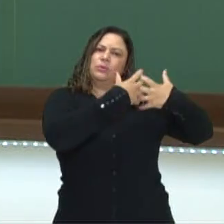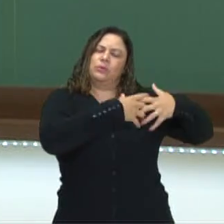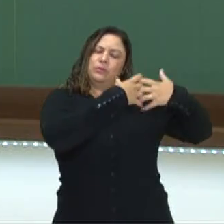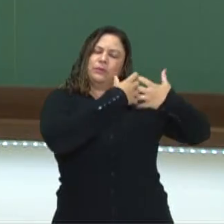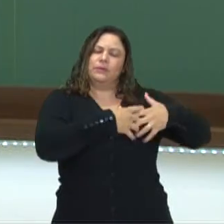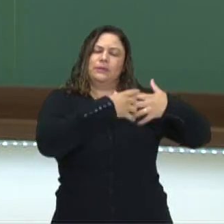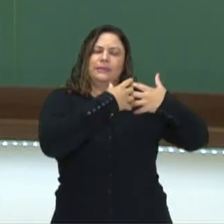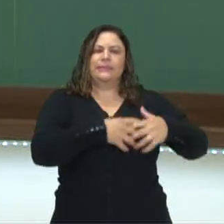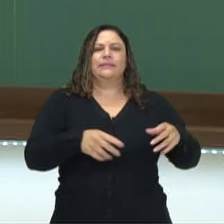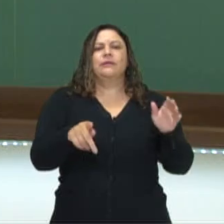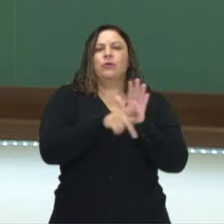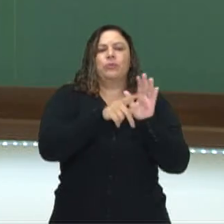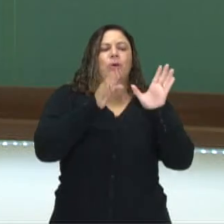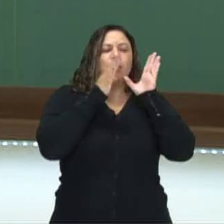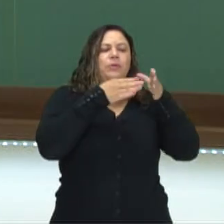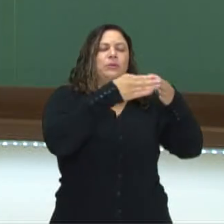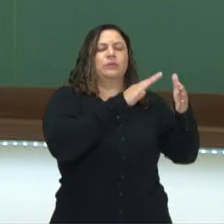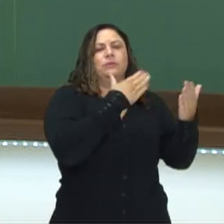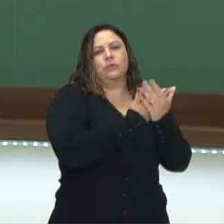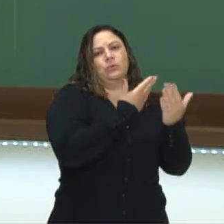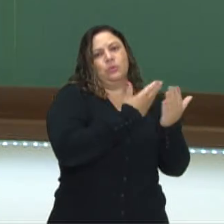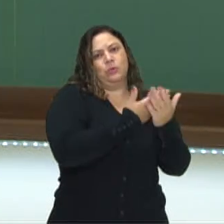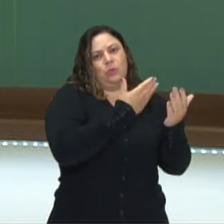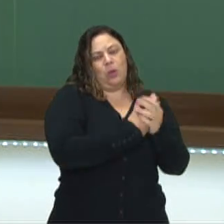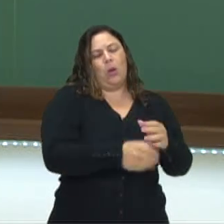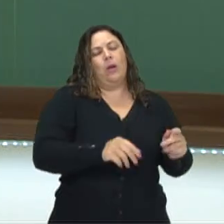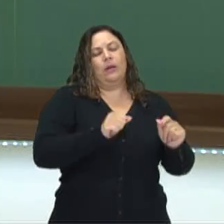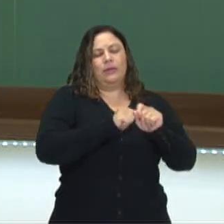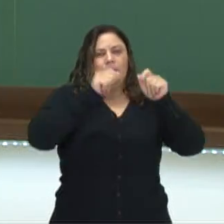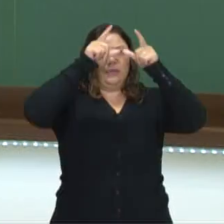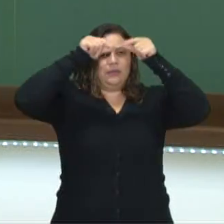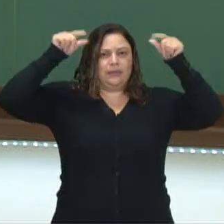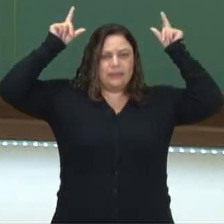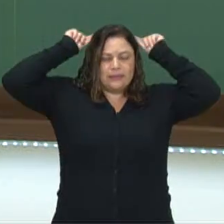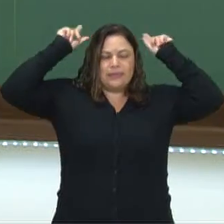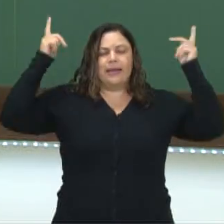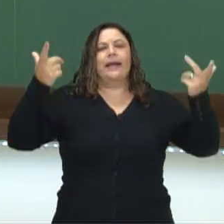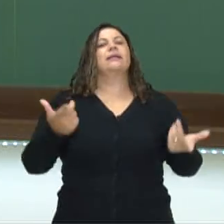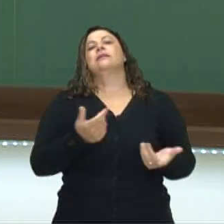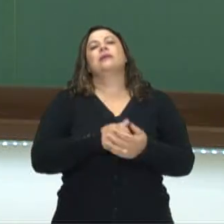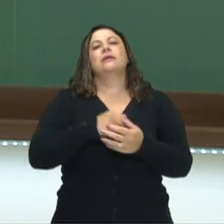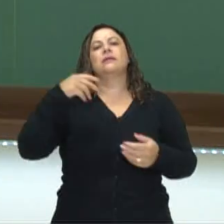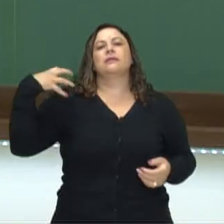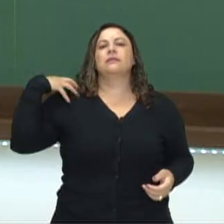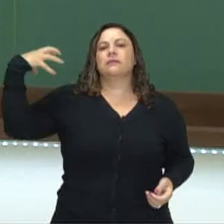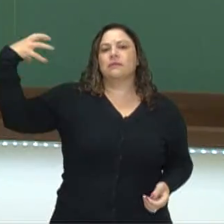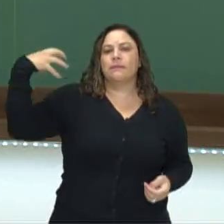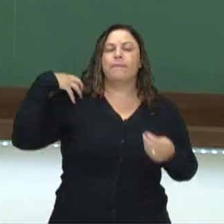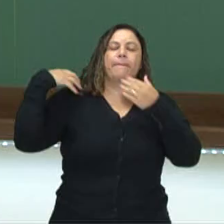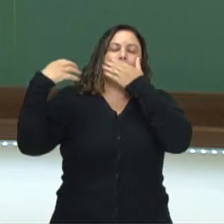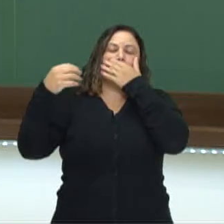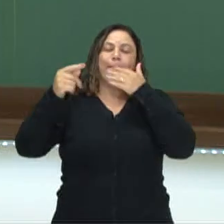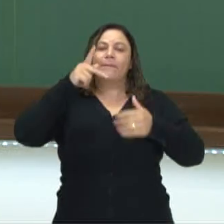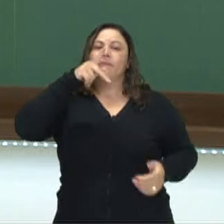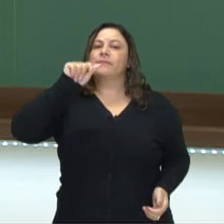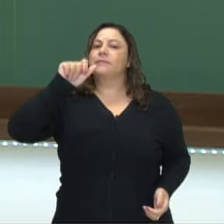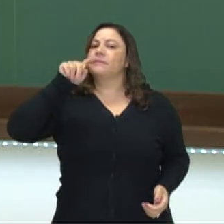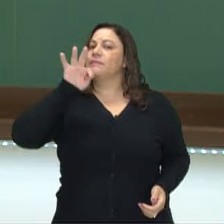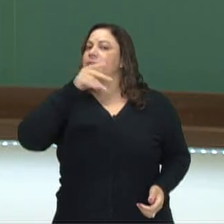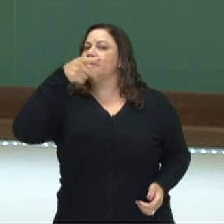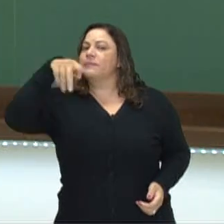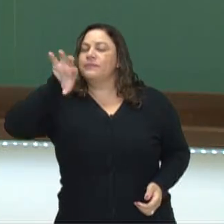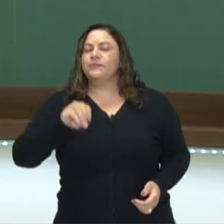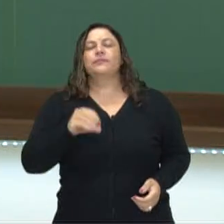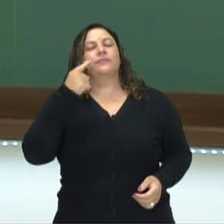Academia de Atenas, de Platão. Tinha os seus discípulos ali, Platão considerava esses discípulos como o corpo da